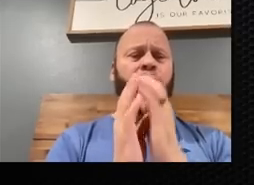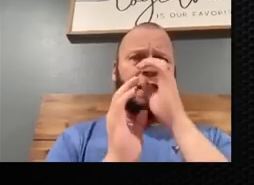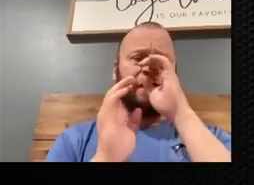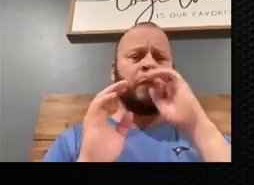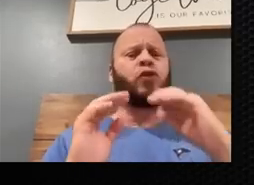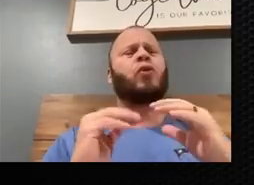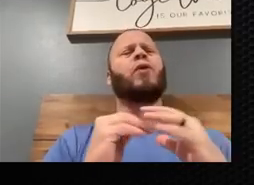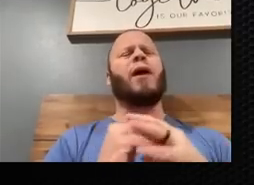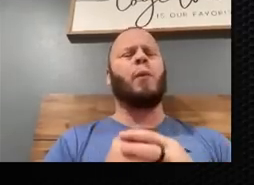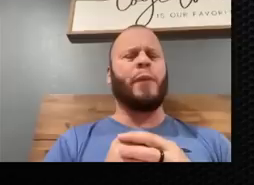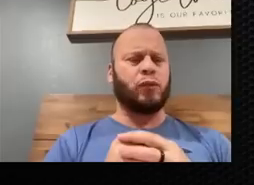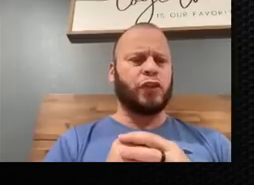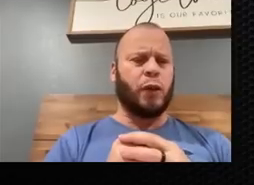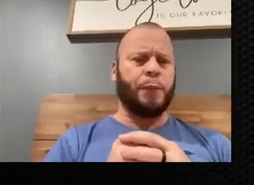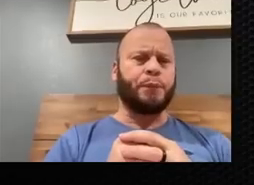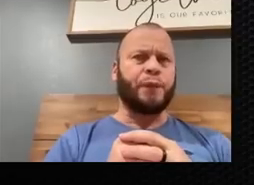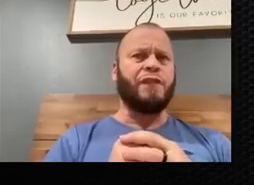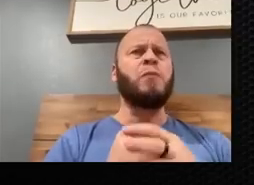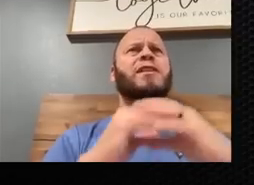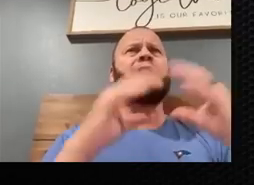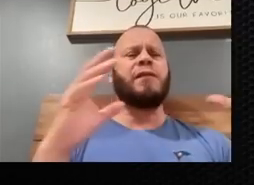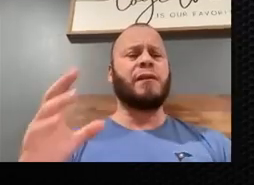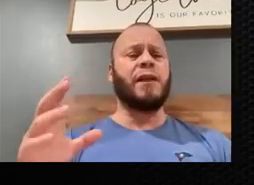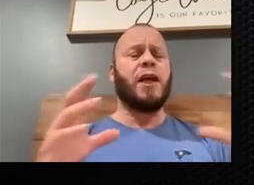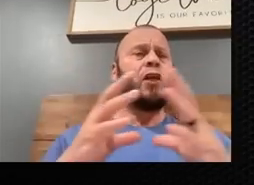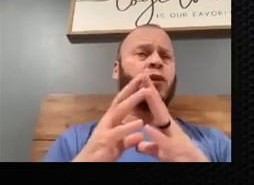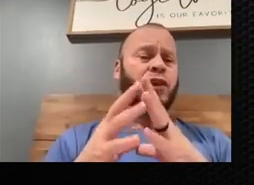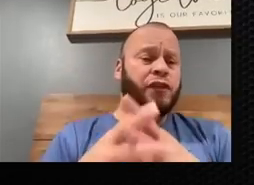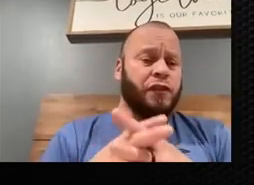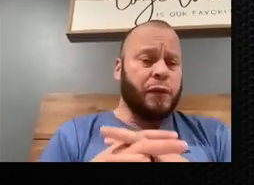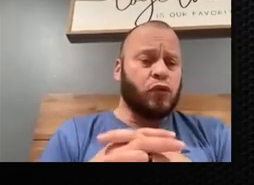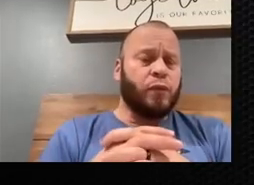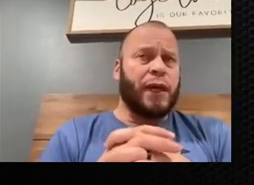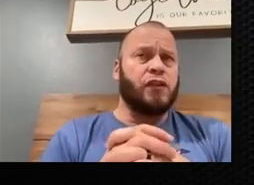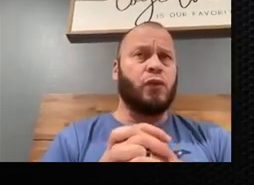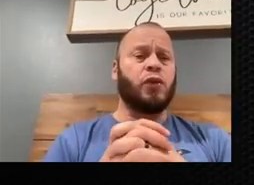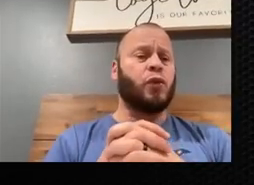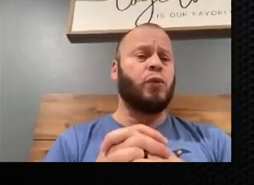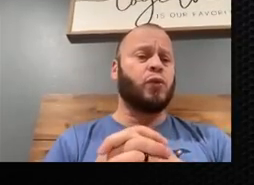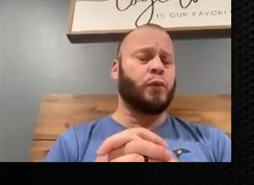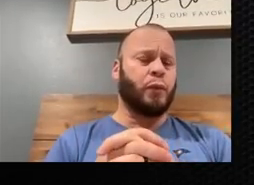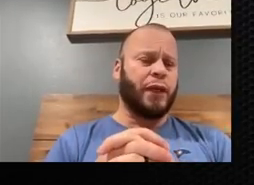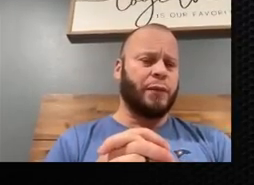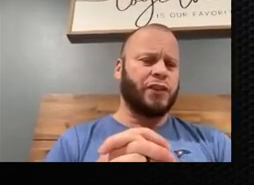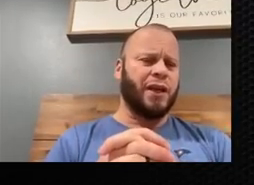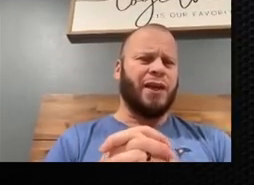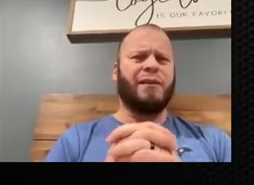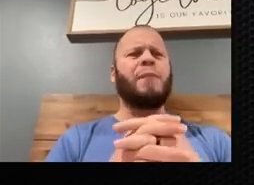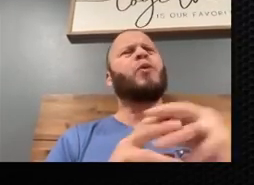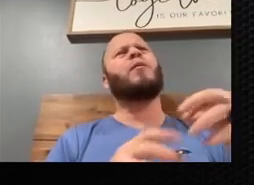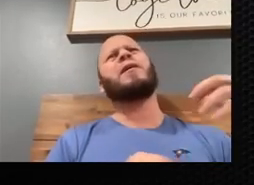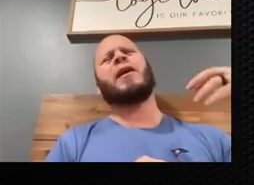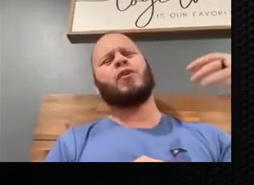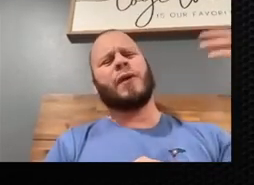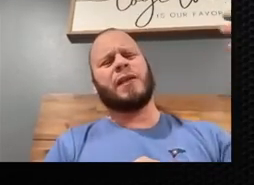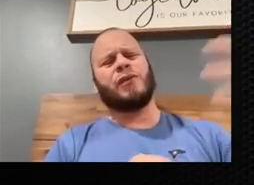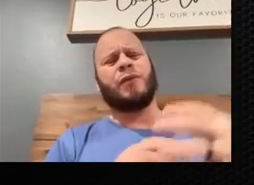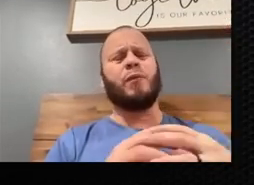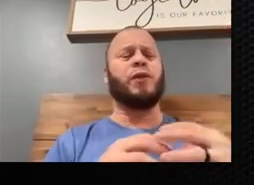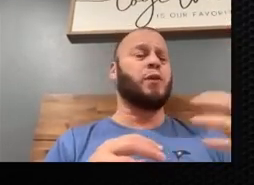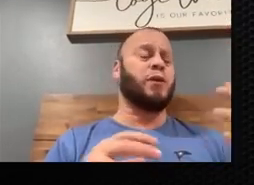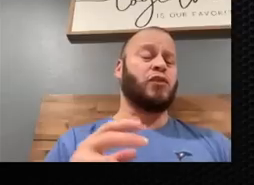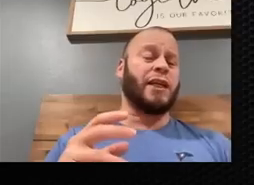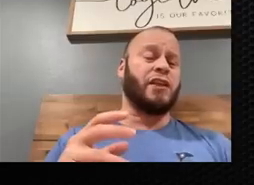muito ruim. Vamos colocar o pé no chão? Vamos entender. Nós vivemos o Brasil hoje com muitos problemas. Tem problema aí no